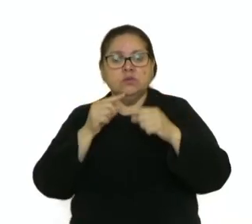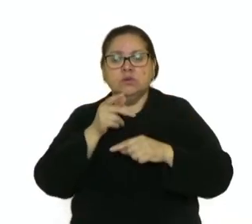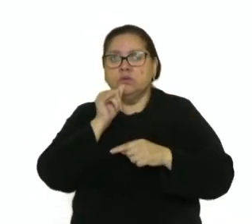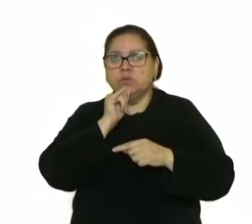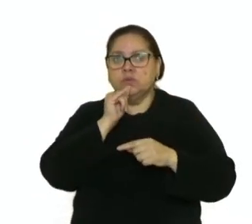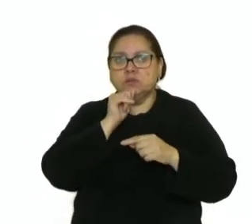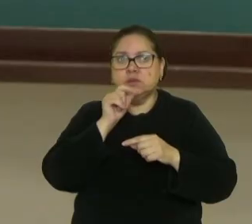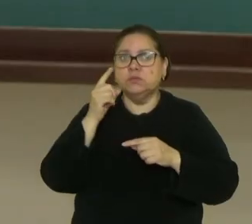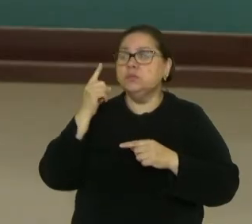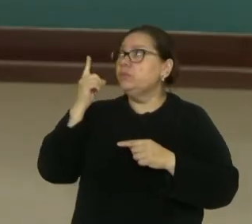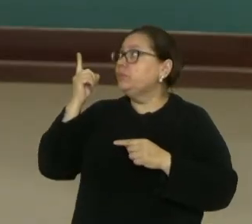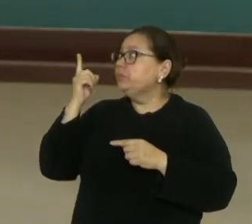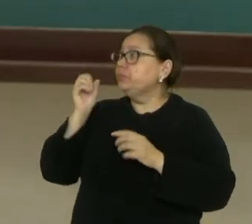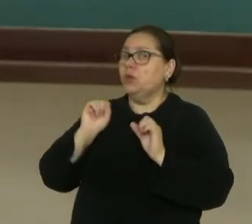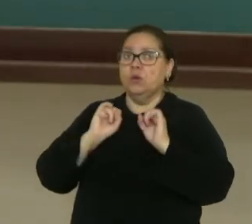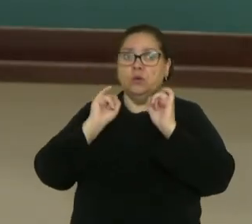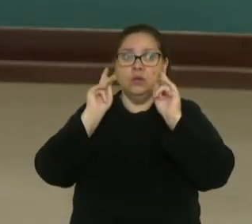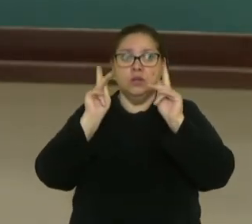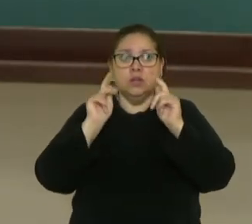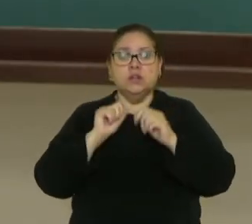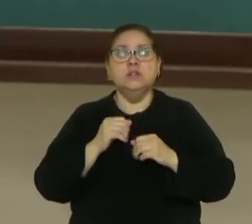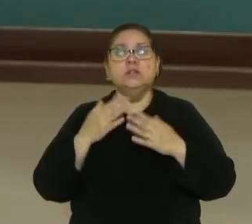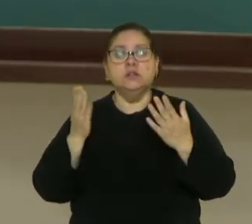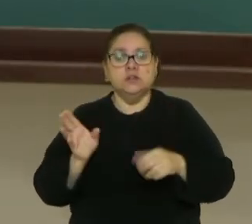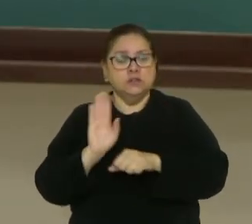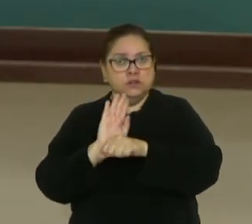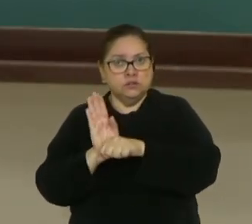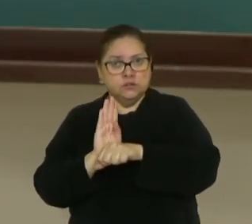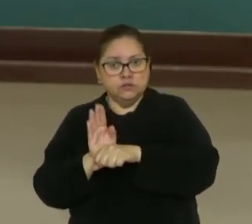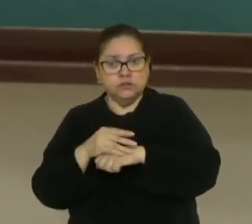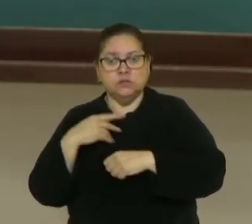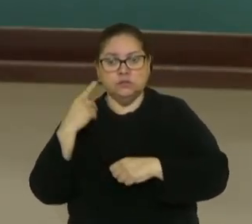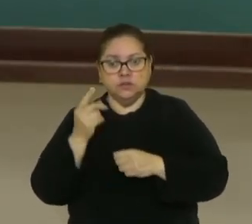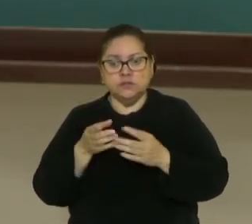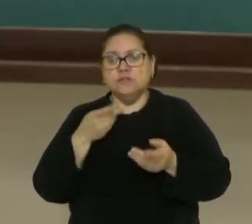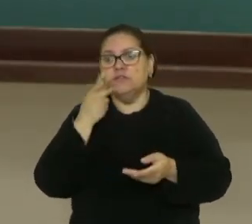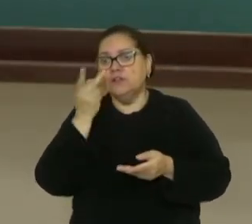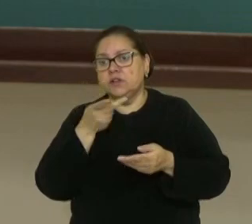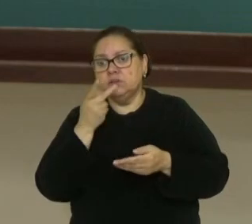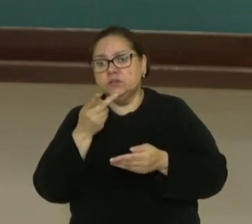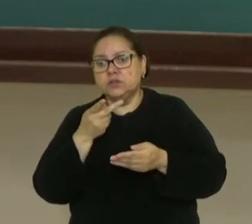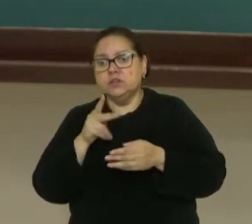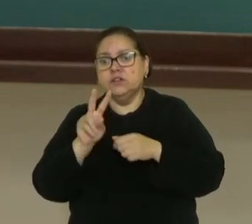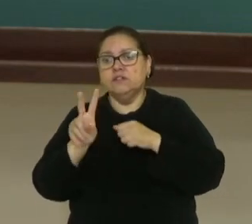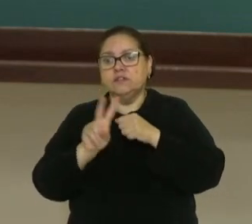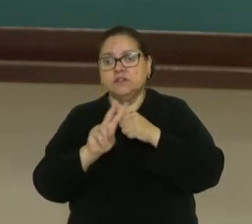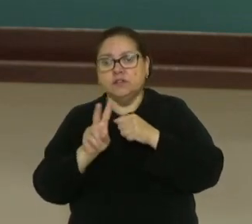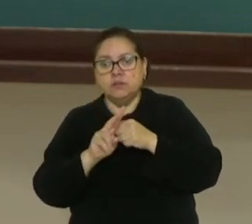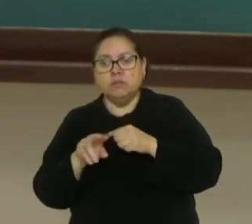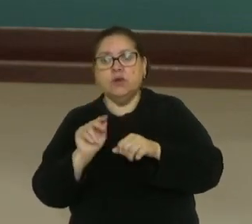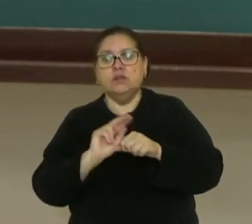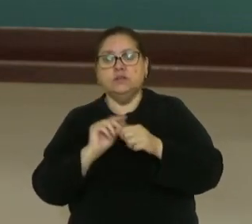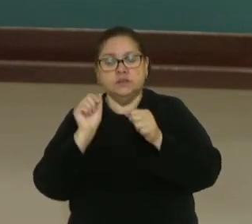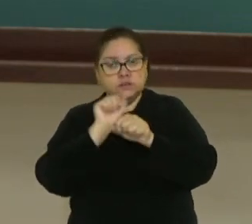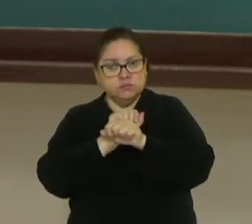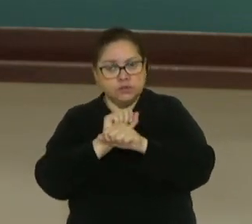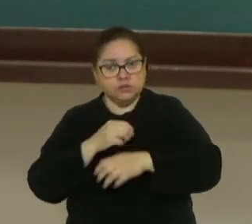do quadro acima. Ok? Então, nesse vídeo nós tratamos aí de regência verbal.